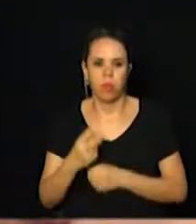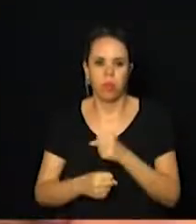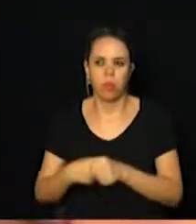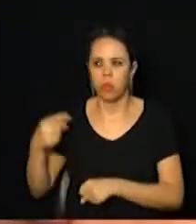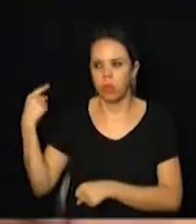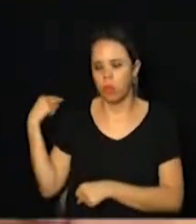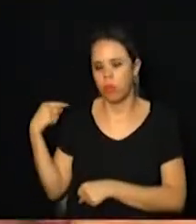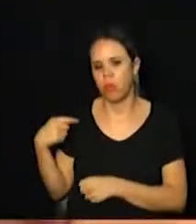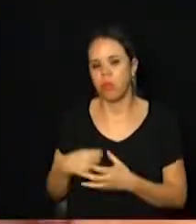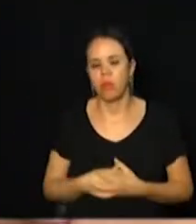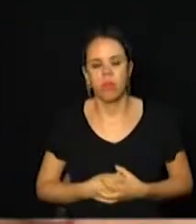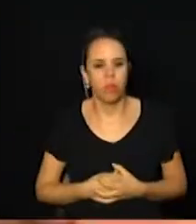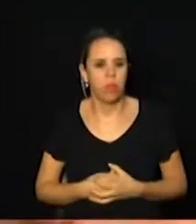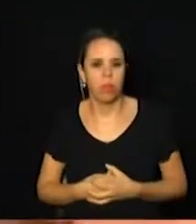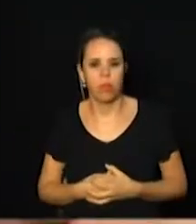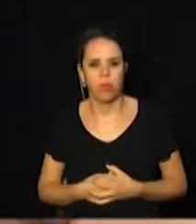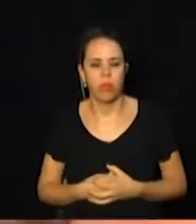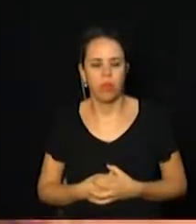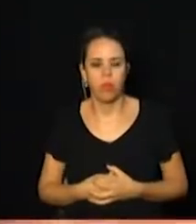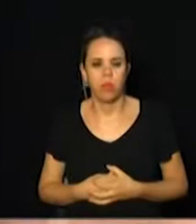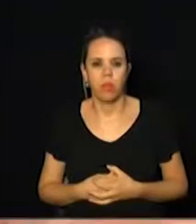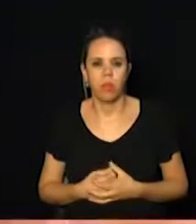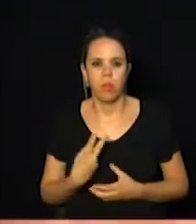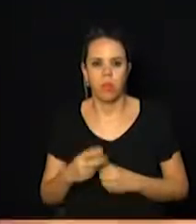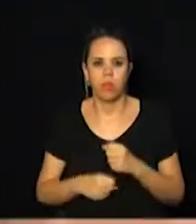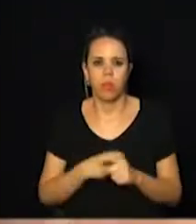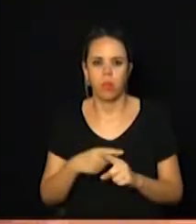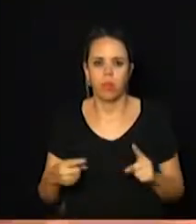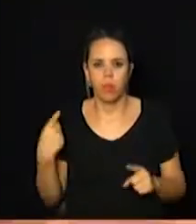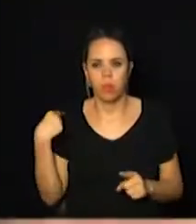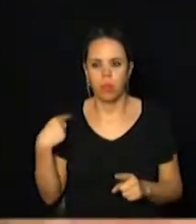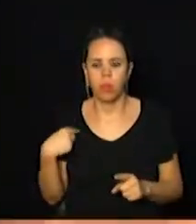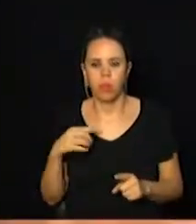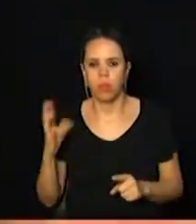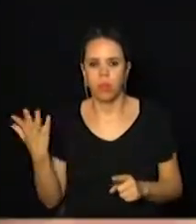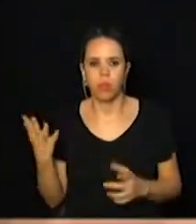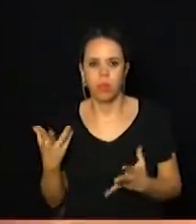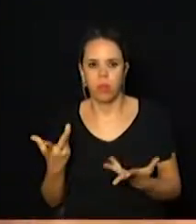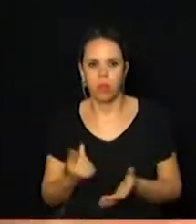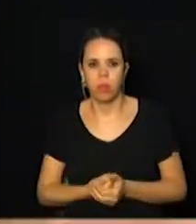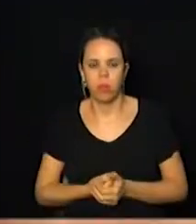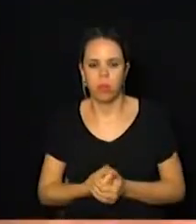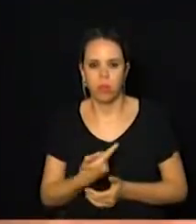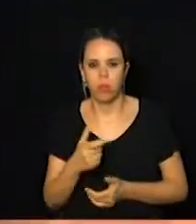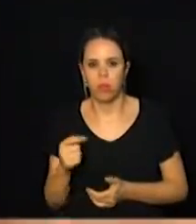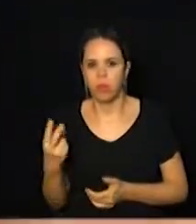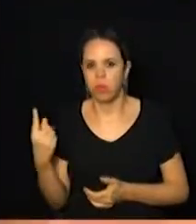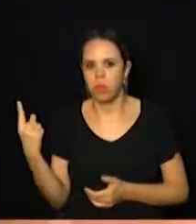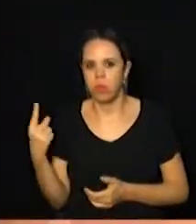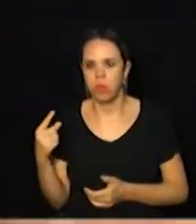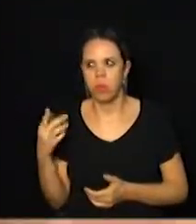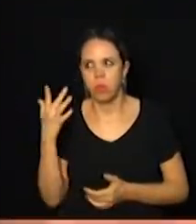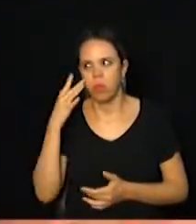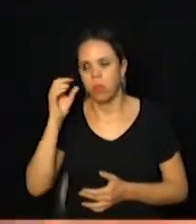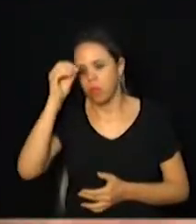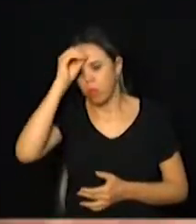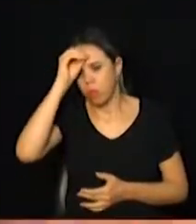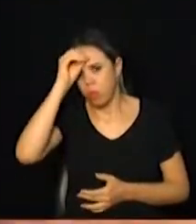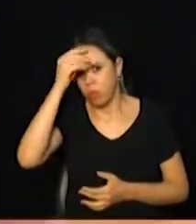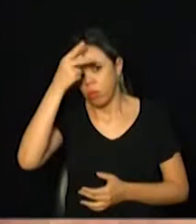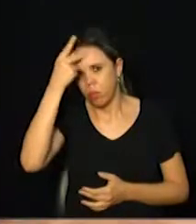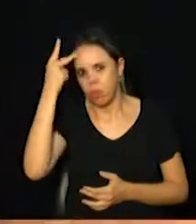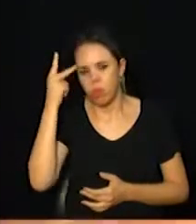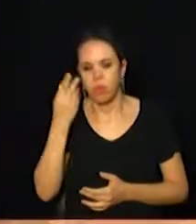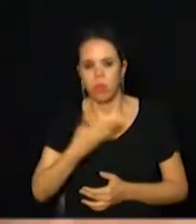anos atrás Vereador 2 anos atrás que era aquele dia que ia acontecer tudo mexido 2021 meu Deus do céu quantas